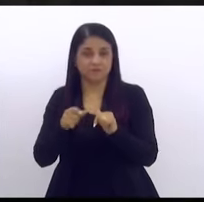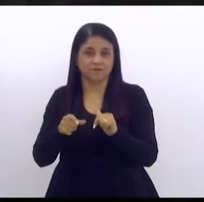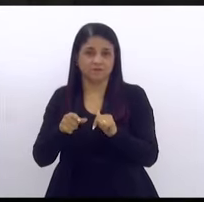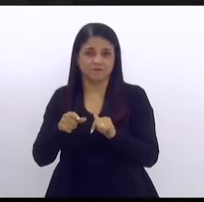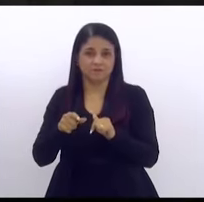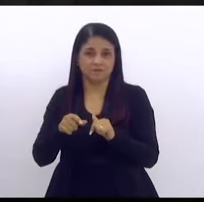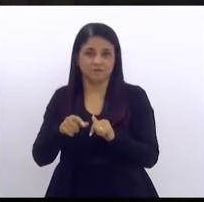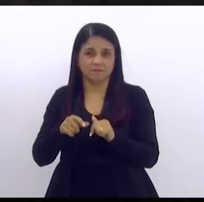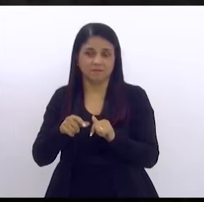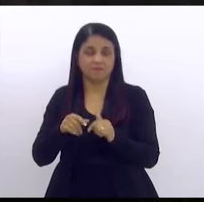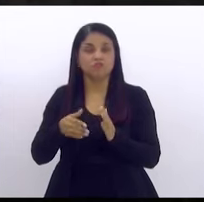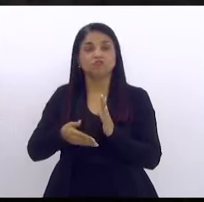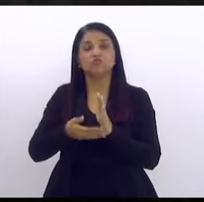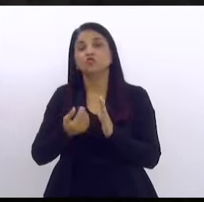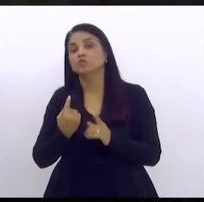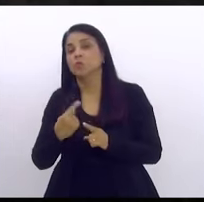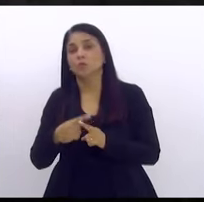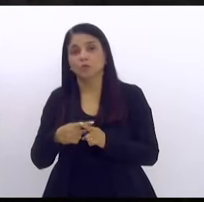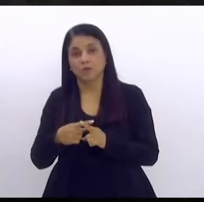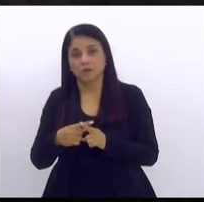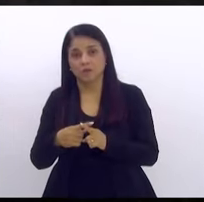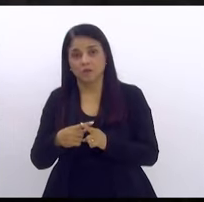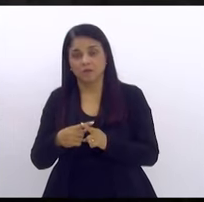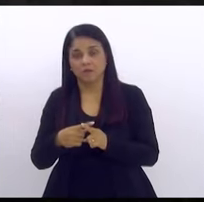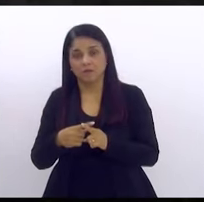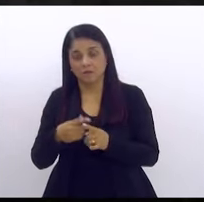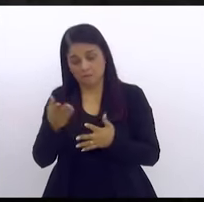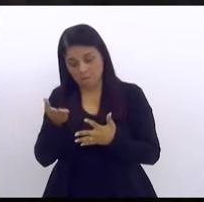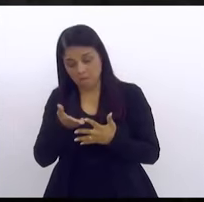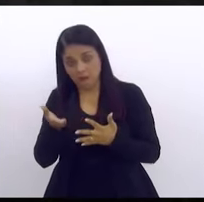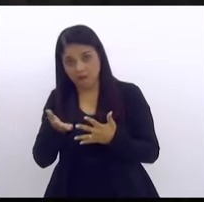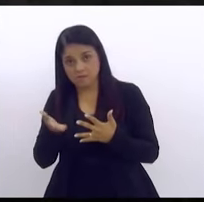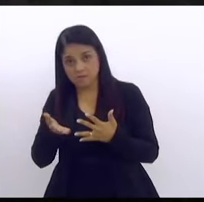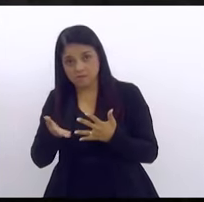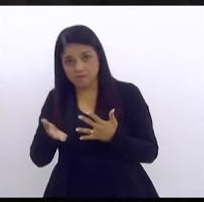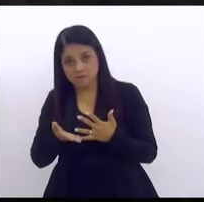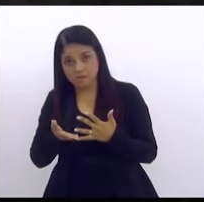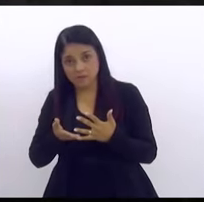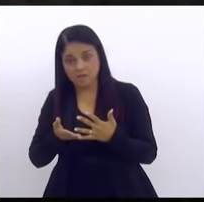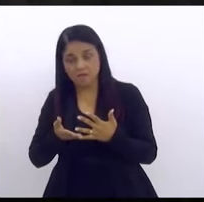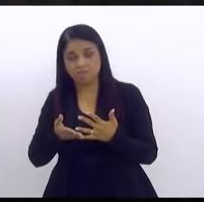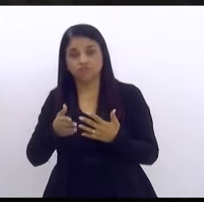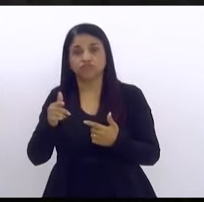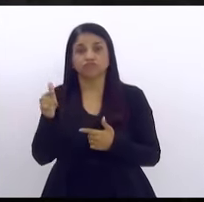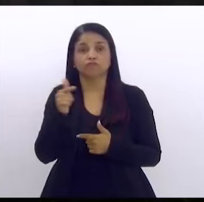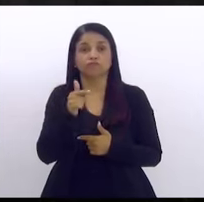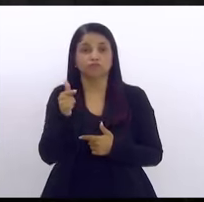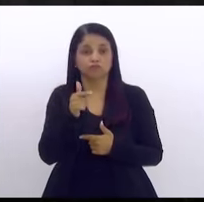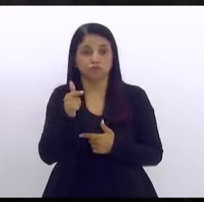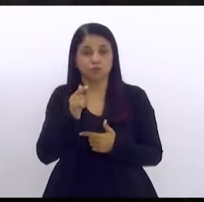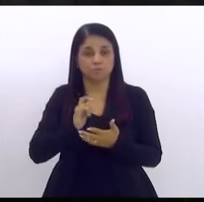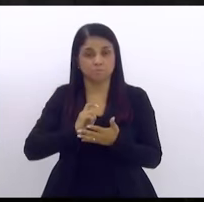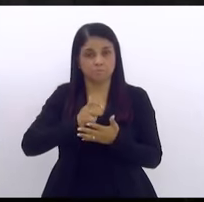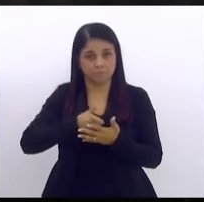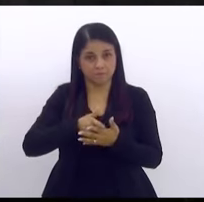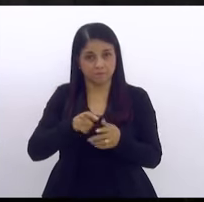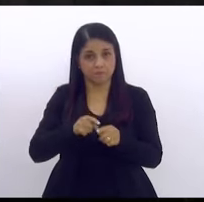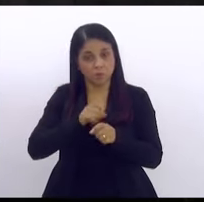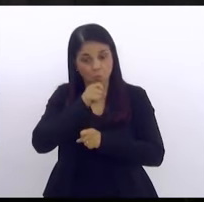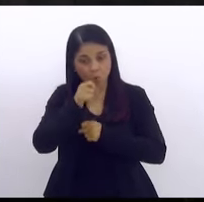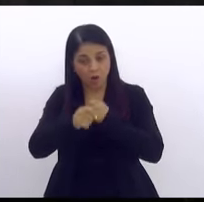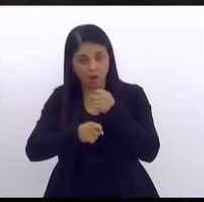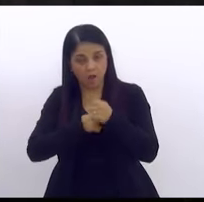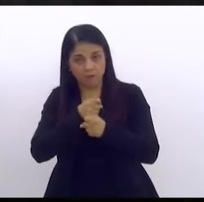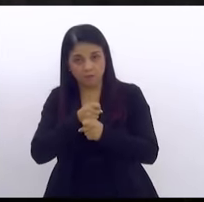motivos. Primeiro, porque tem parcelas a entrar do ano de 22, mas porque no ano que vem nós